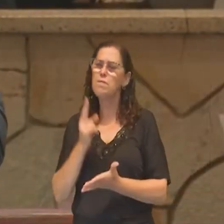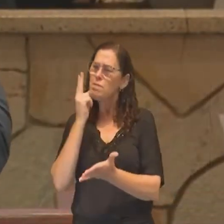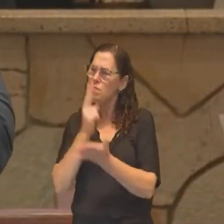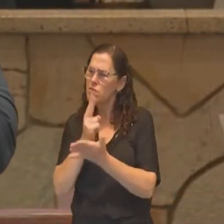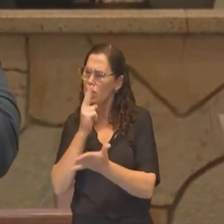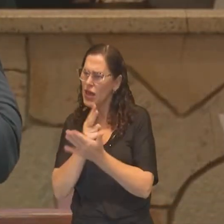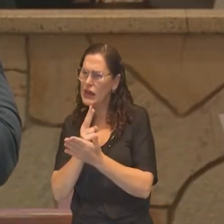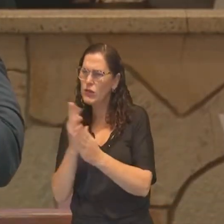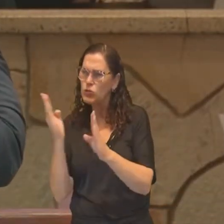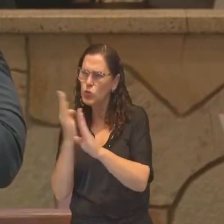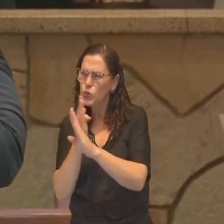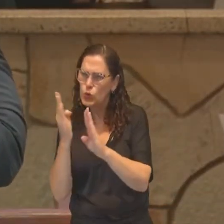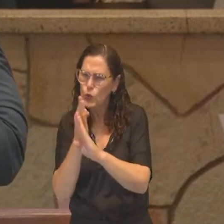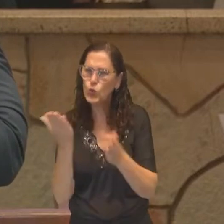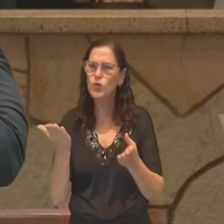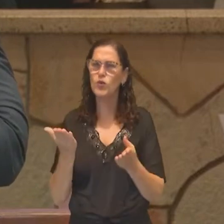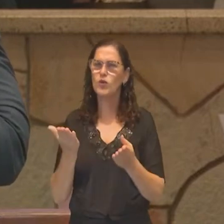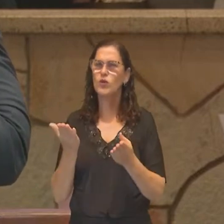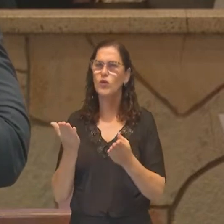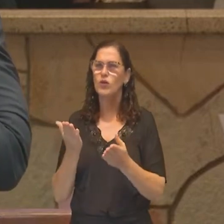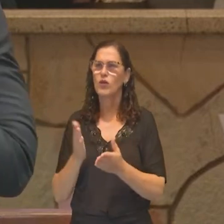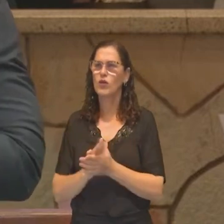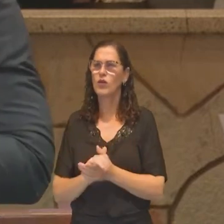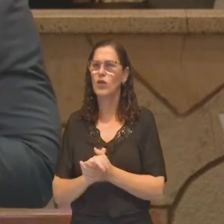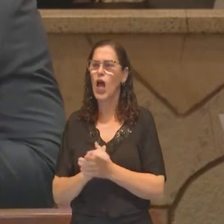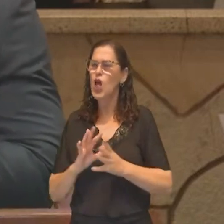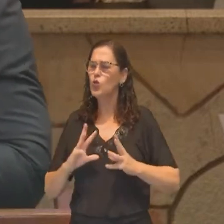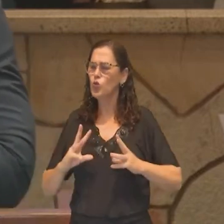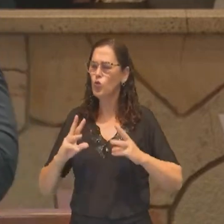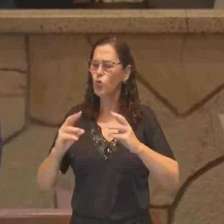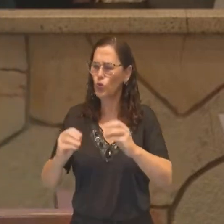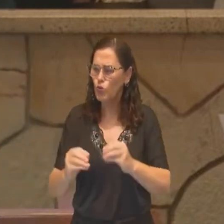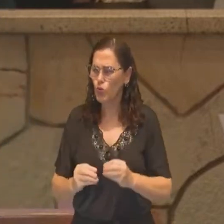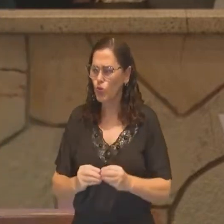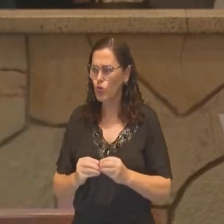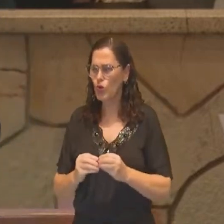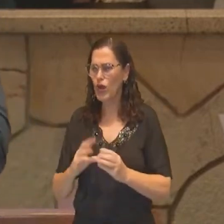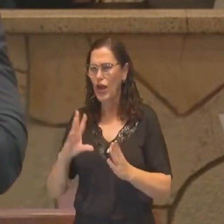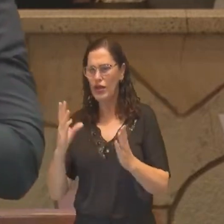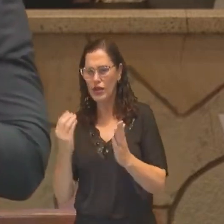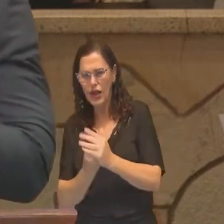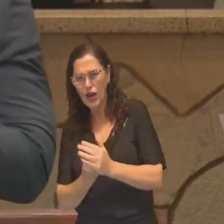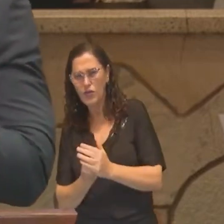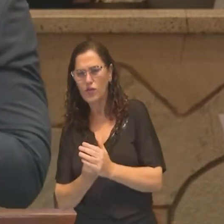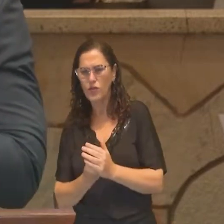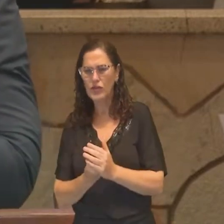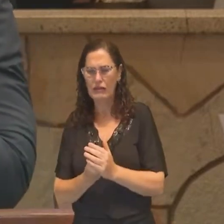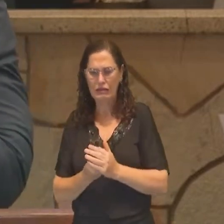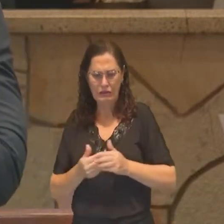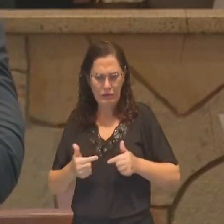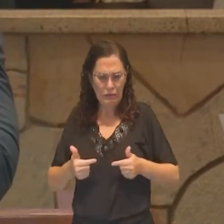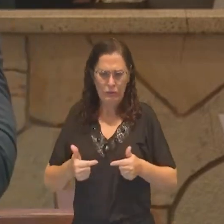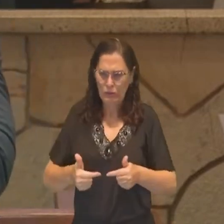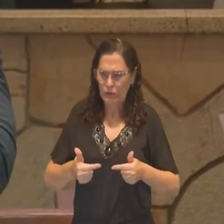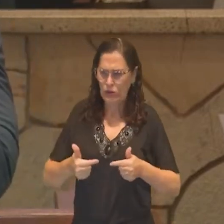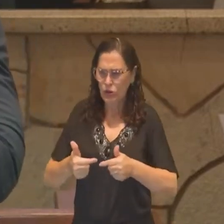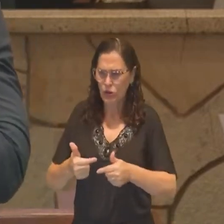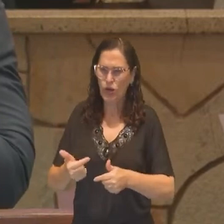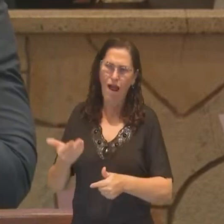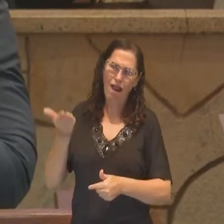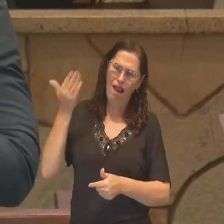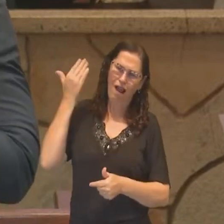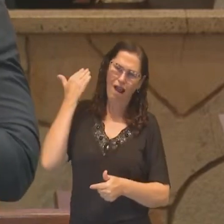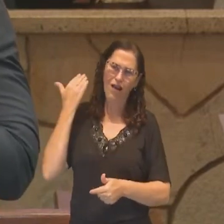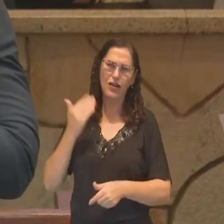apesar das perseguições, de tudo aquilo que as igrejas estavam enfrentando naqueles